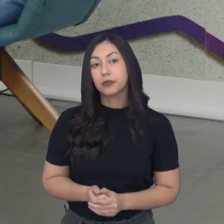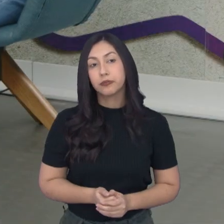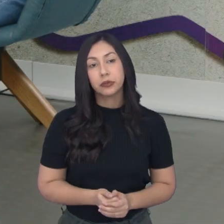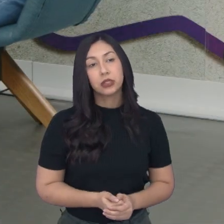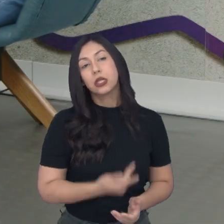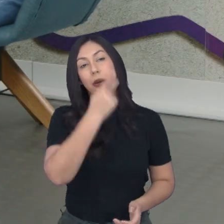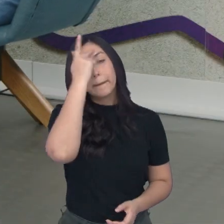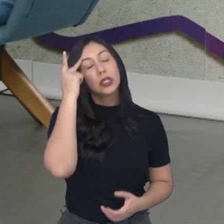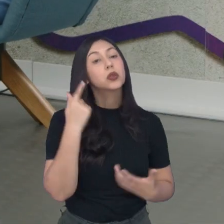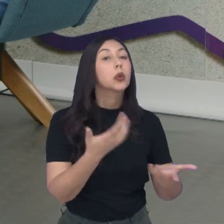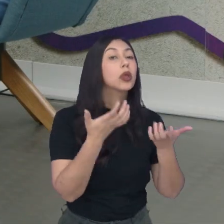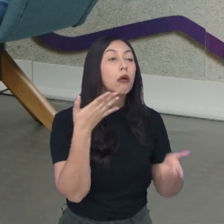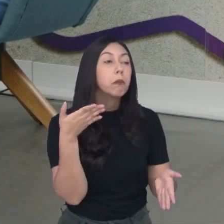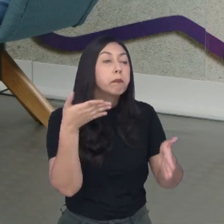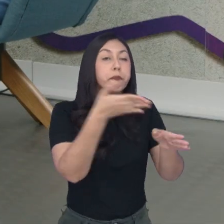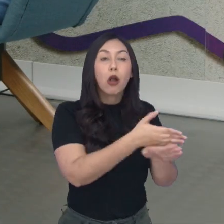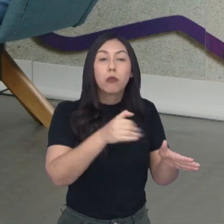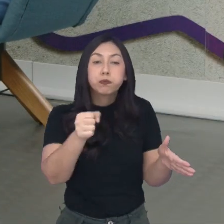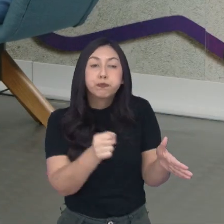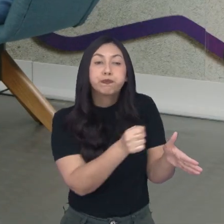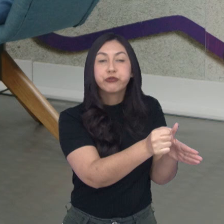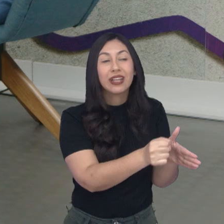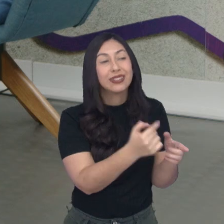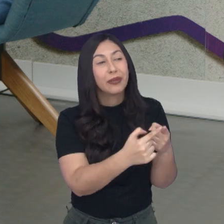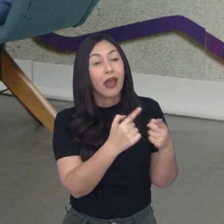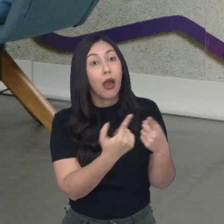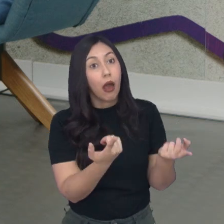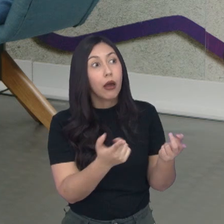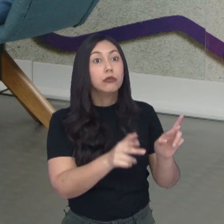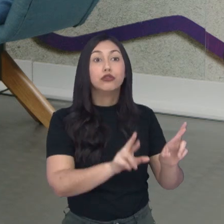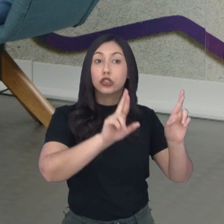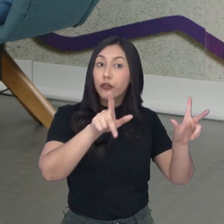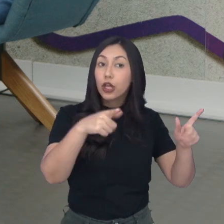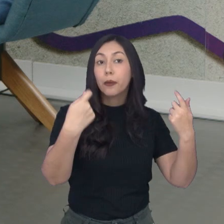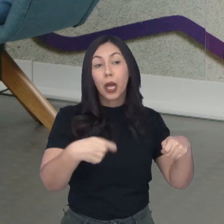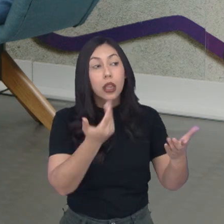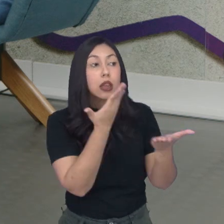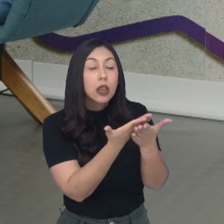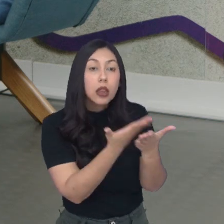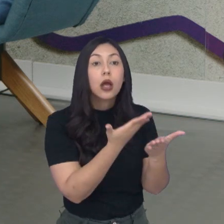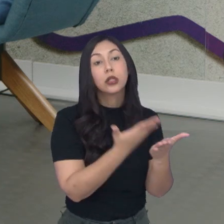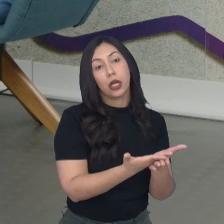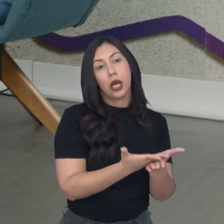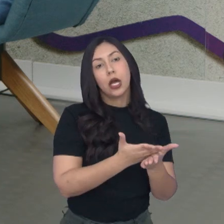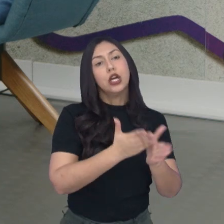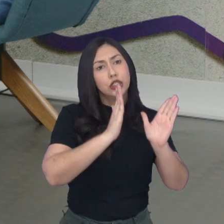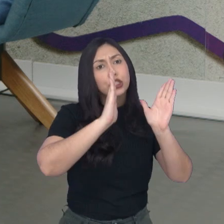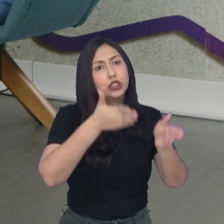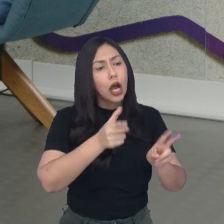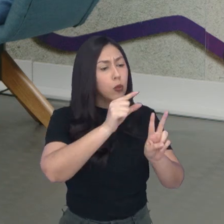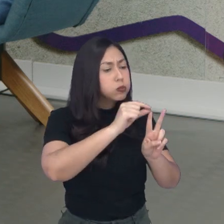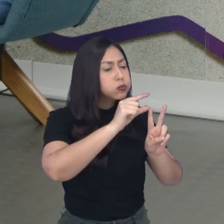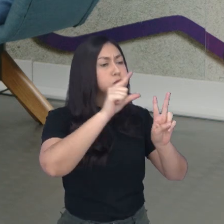Porque, assim, eu acredito que é um mercado muito delicado, a pessoa tem que estudar bem, de preferência que seja vegana ou vegetariana,